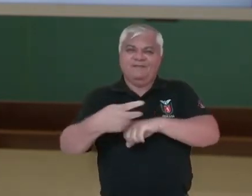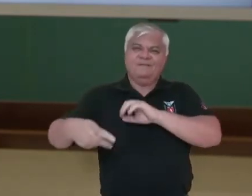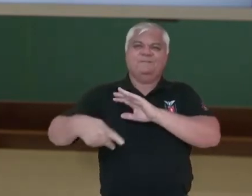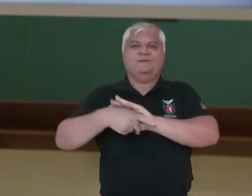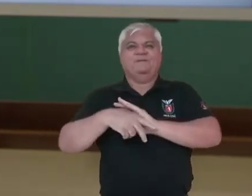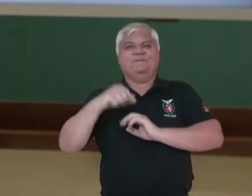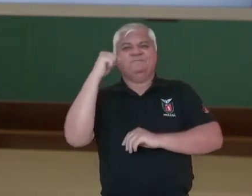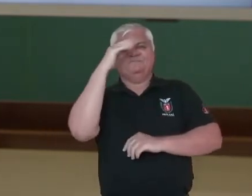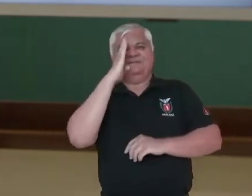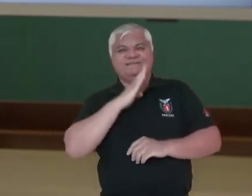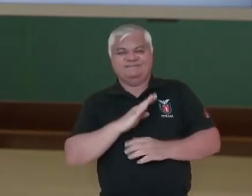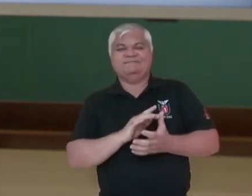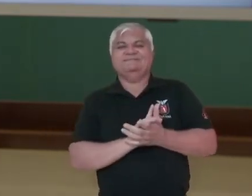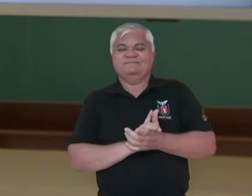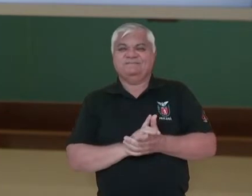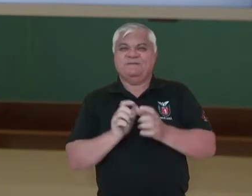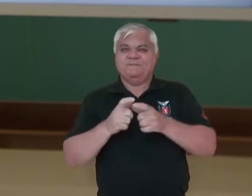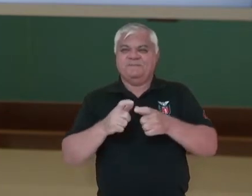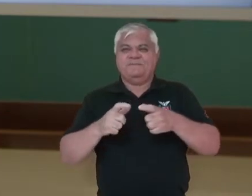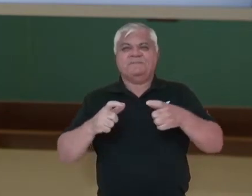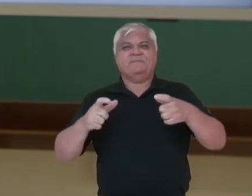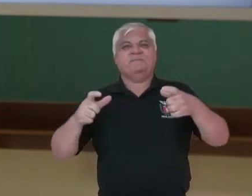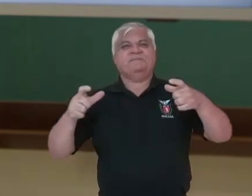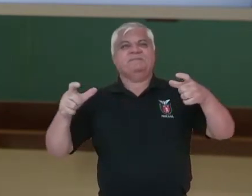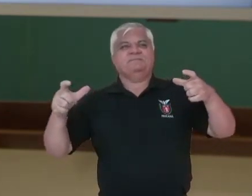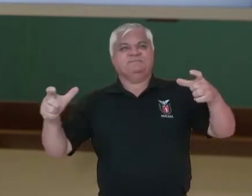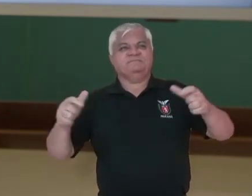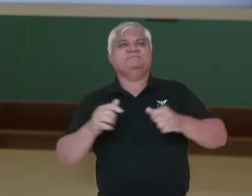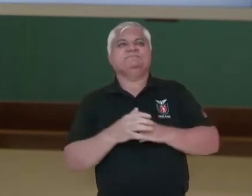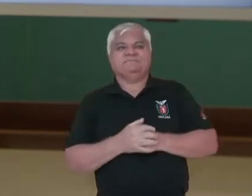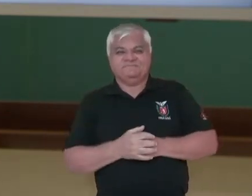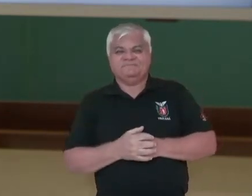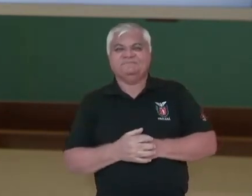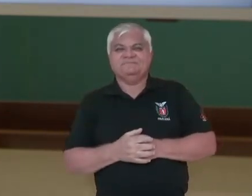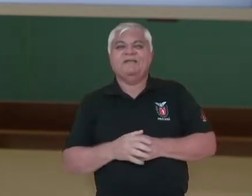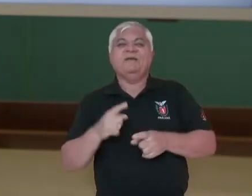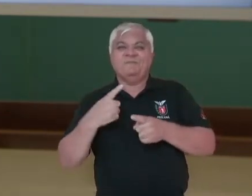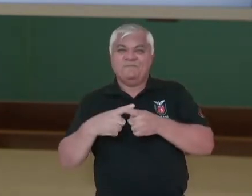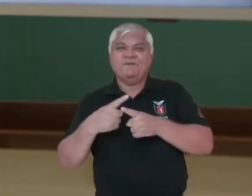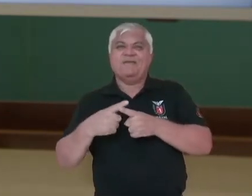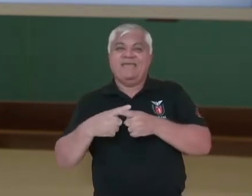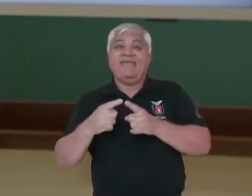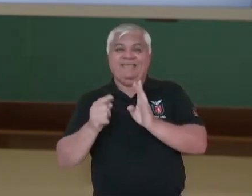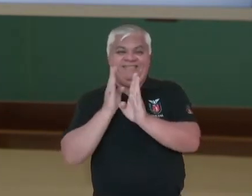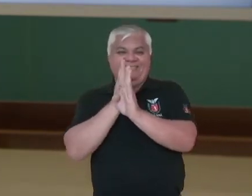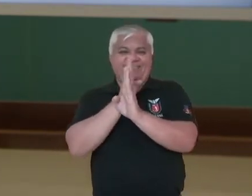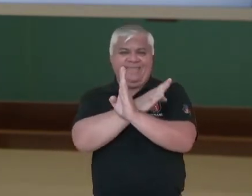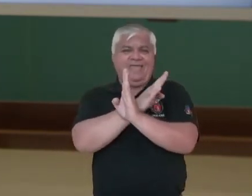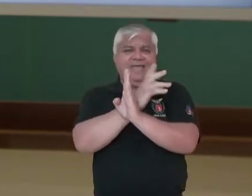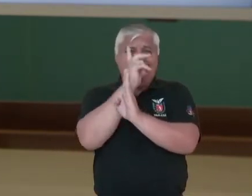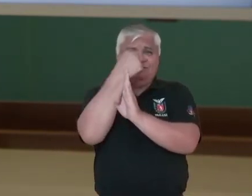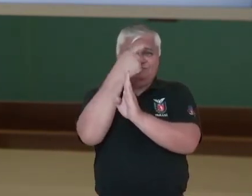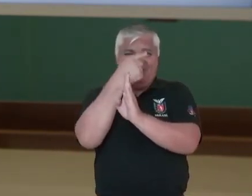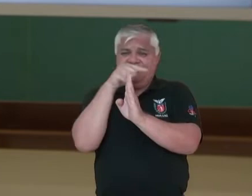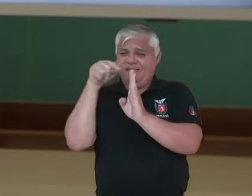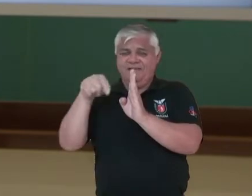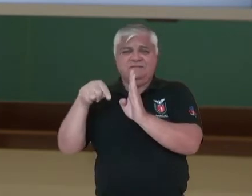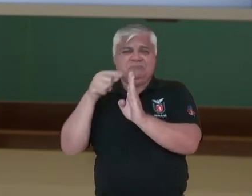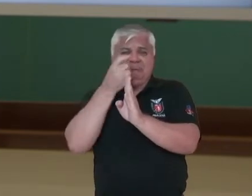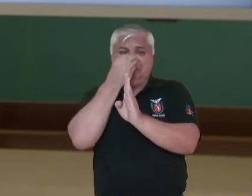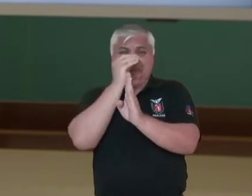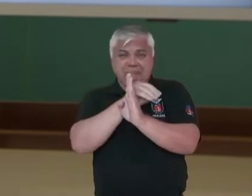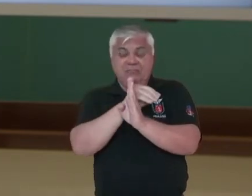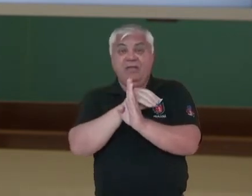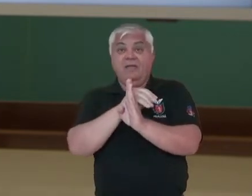fez com que o território aumentasse de tamanho. Essa exploração de áreas que oficialmente eram espanholas.